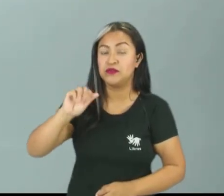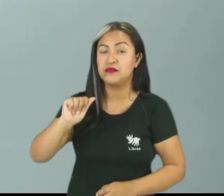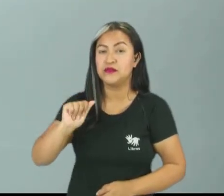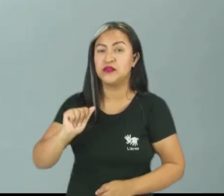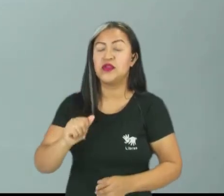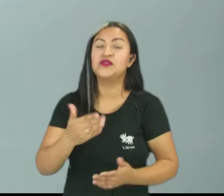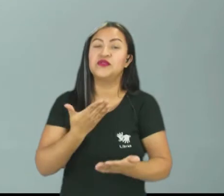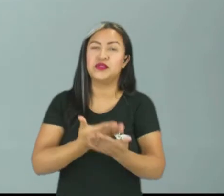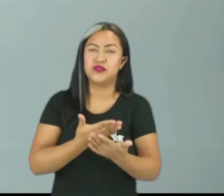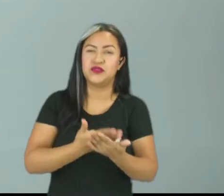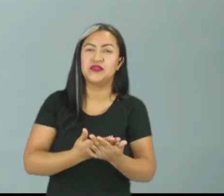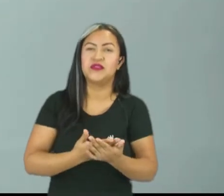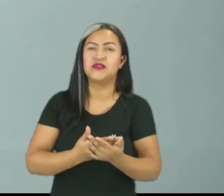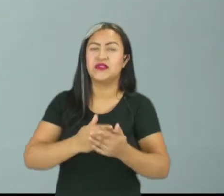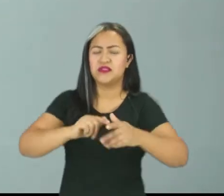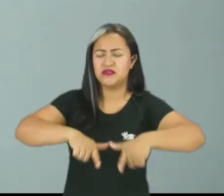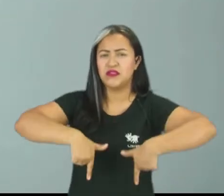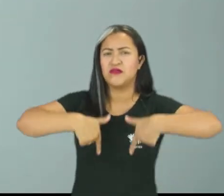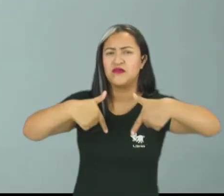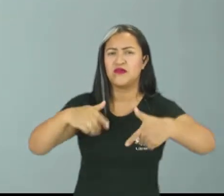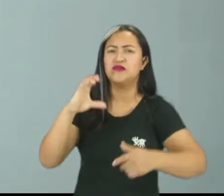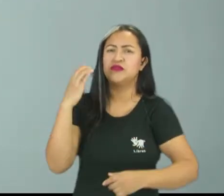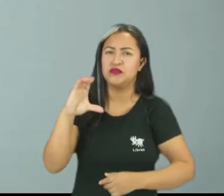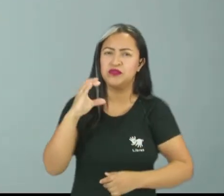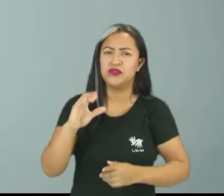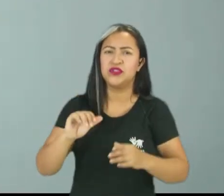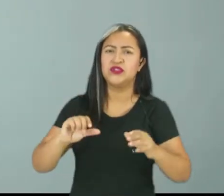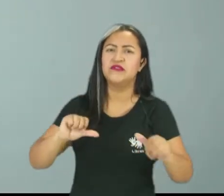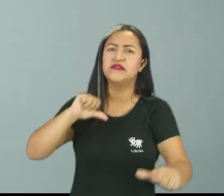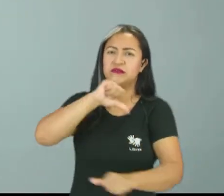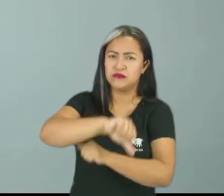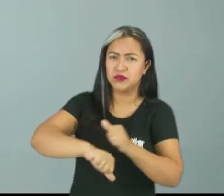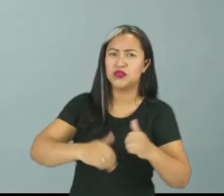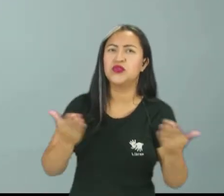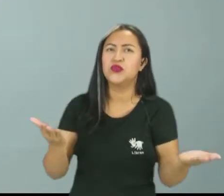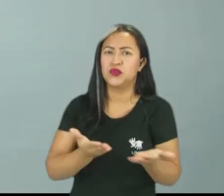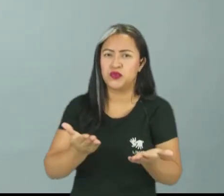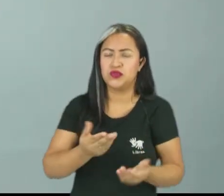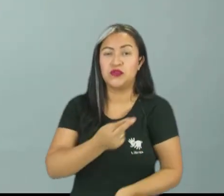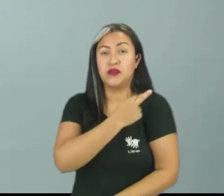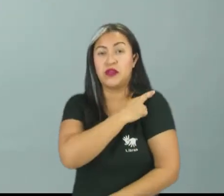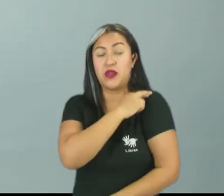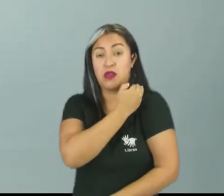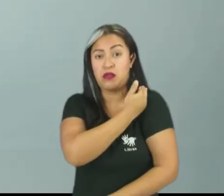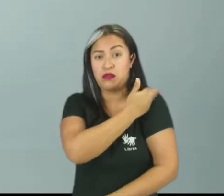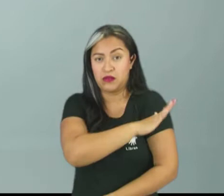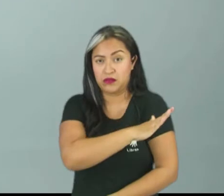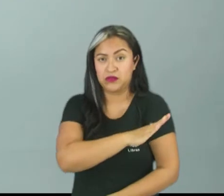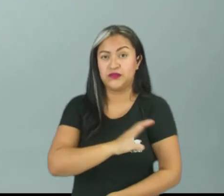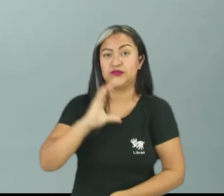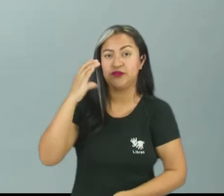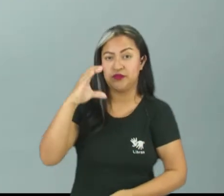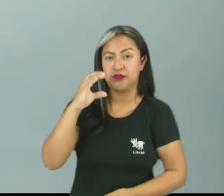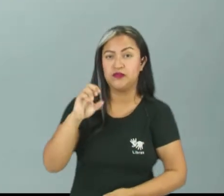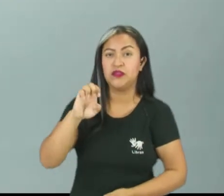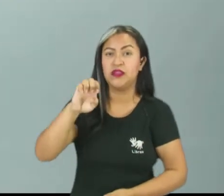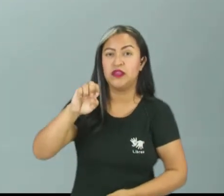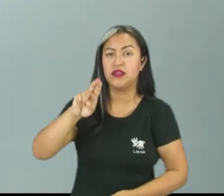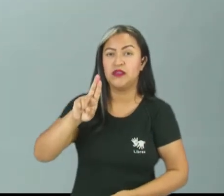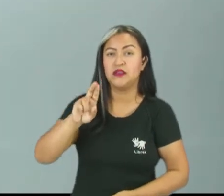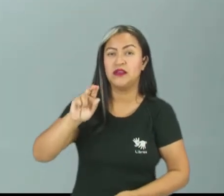revoluções científicas, as mudanças, então a gente vai discutir hoje esse racismo científico e também a